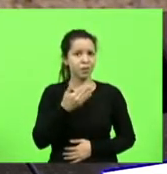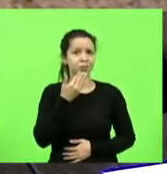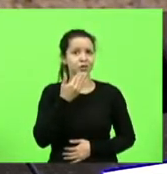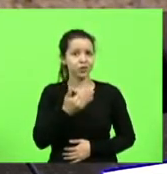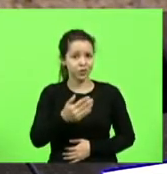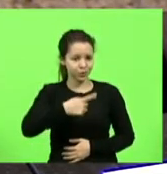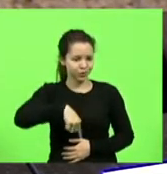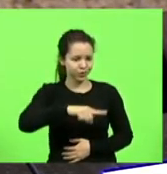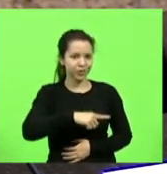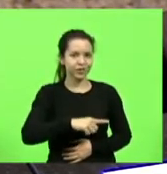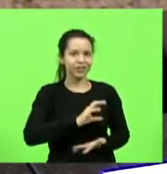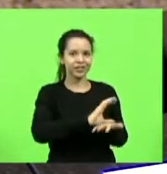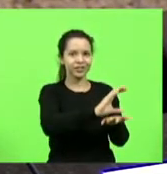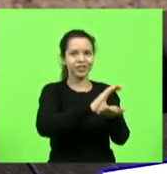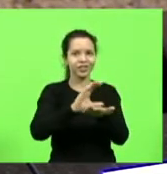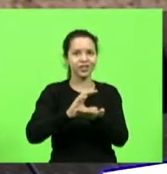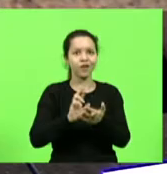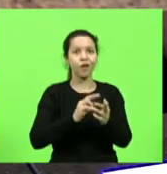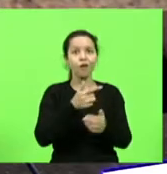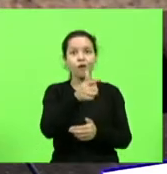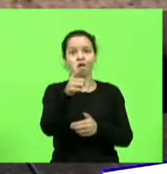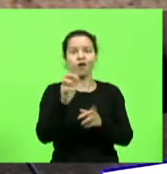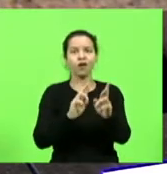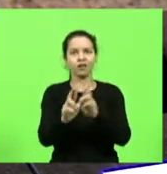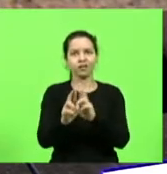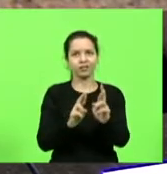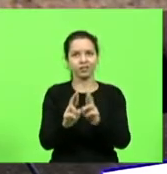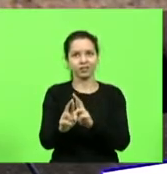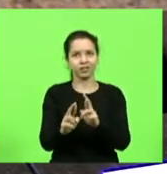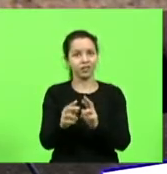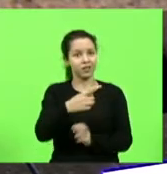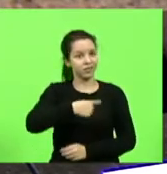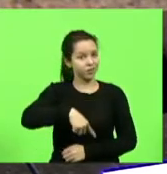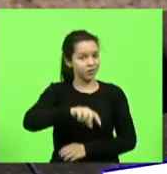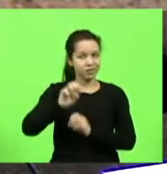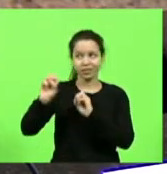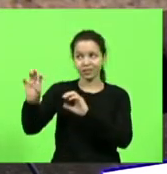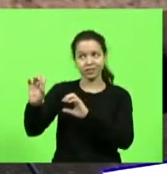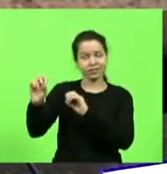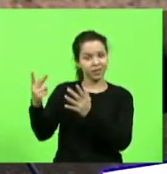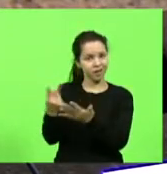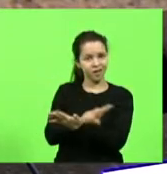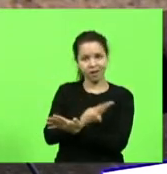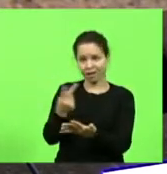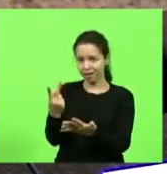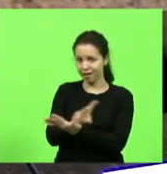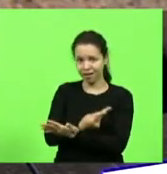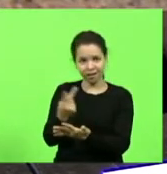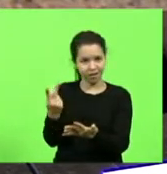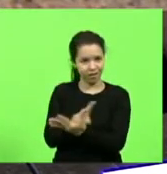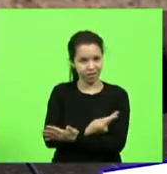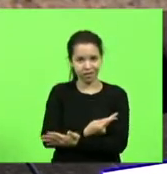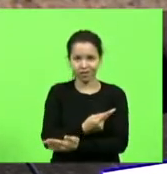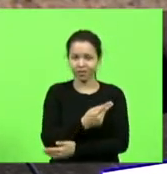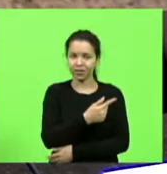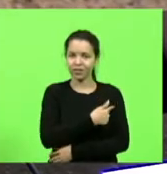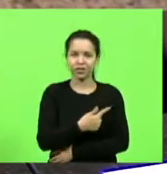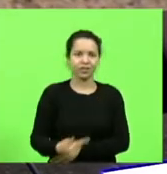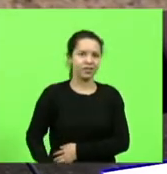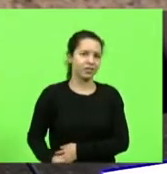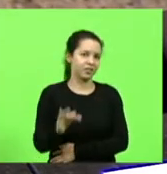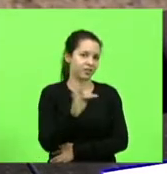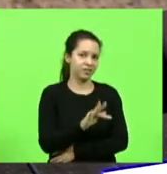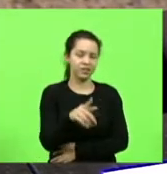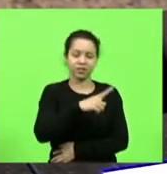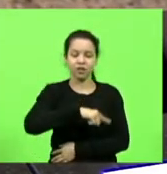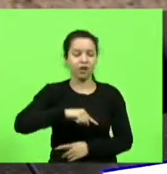rodovias. Ou seja, nós estamos ensinando errado o governo federal, estamos indo na direção oposta